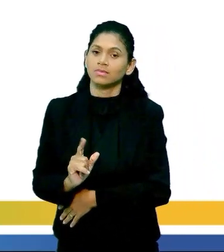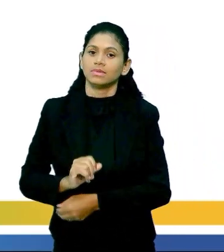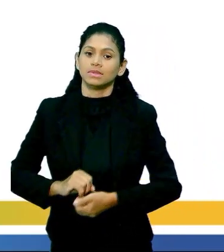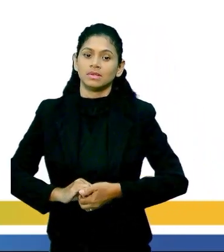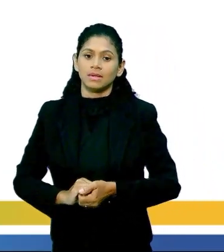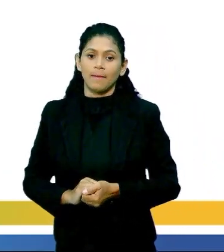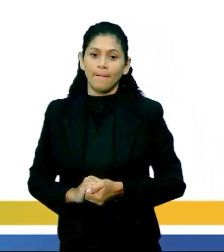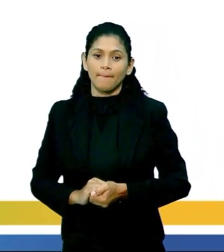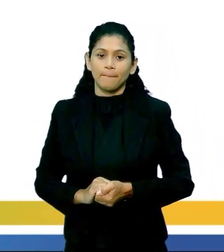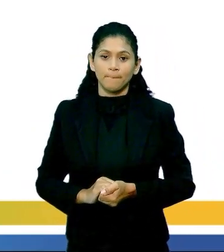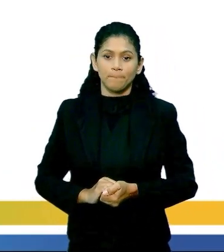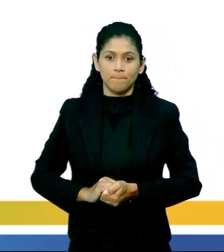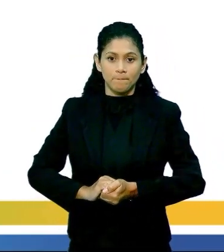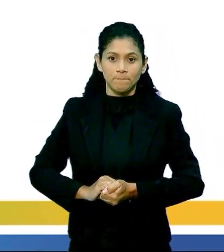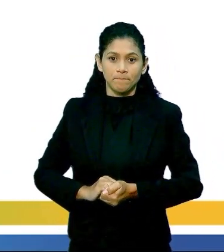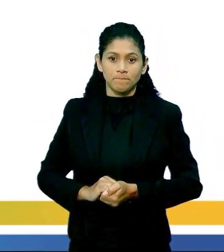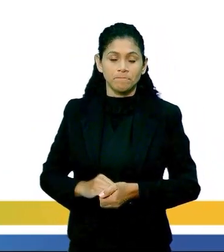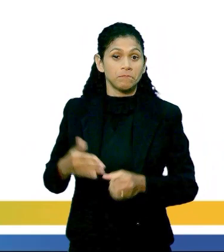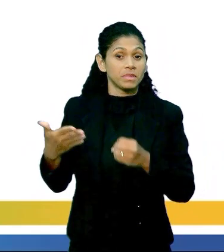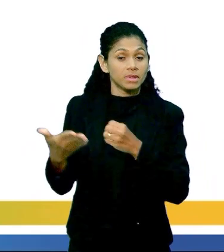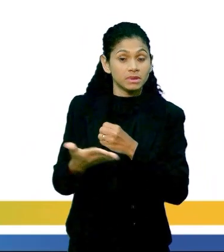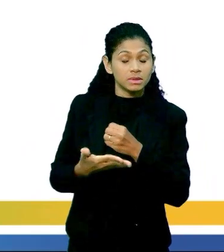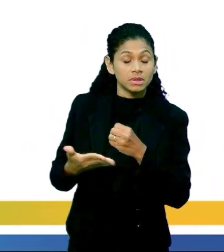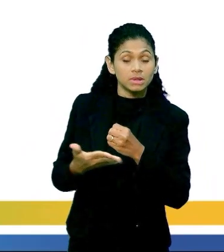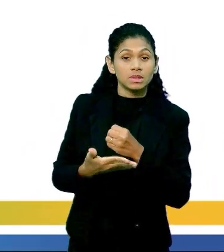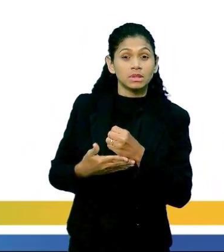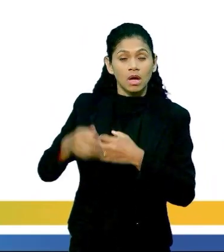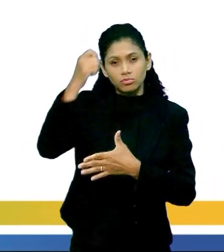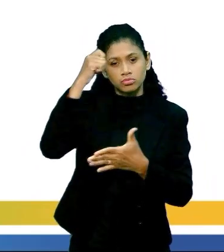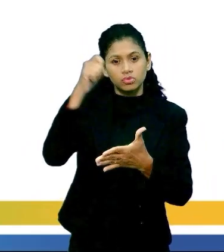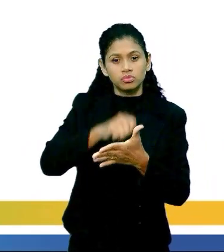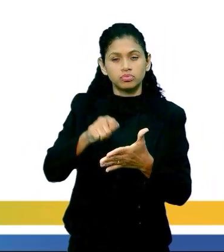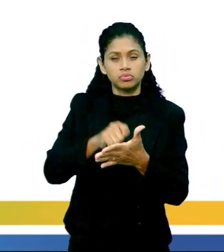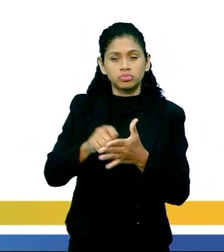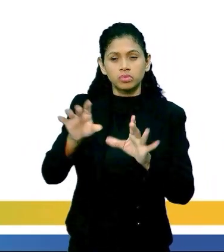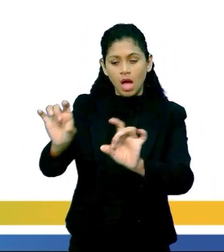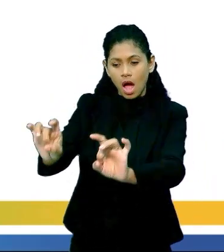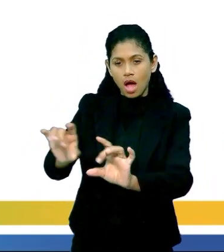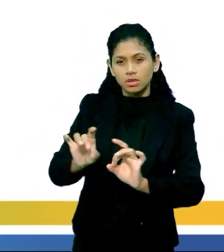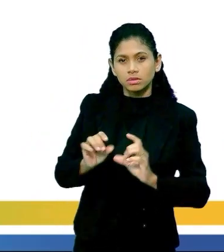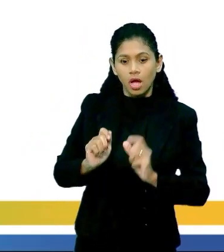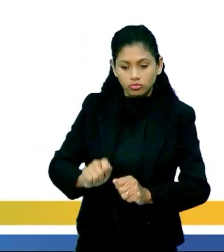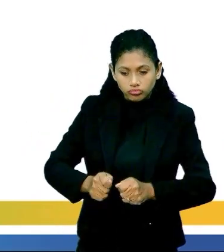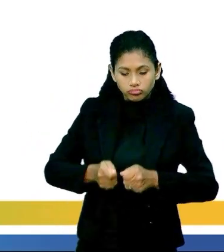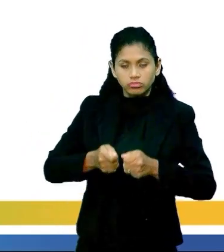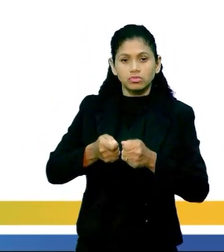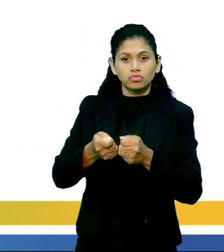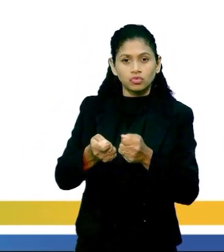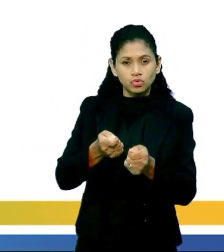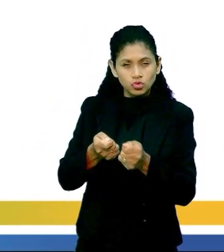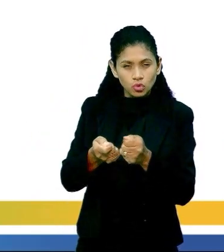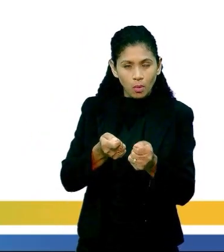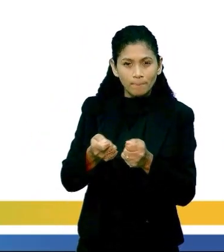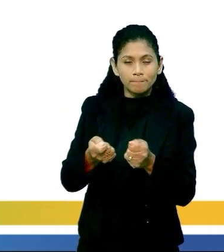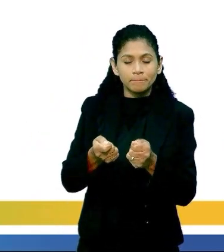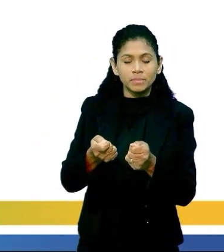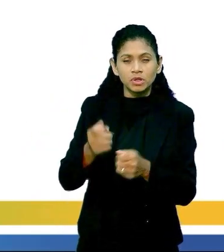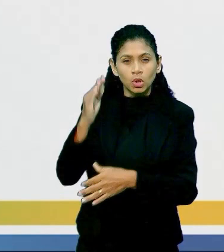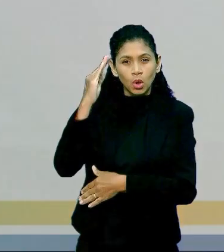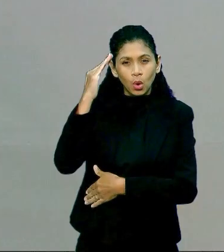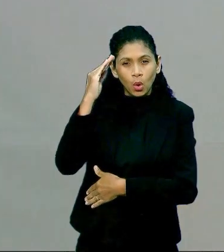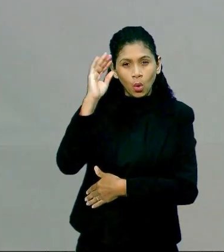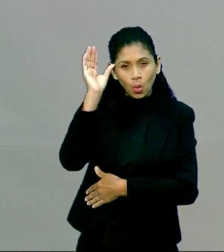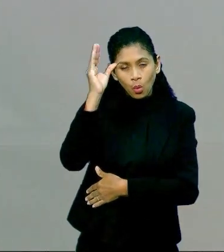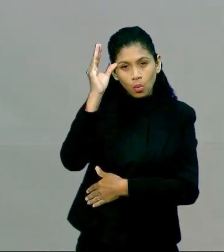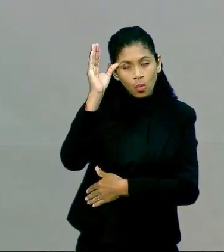direto para o comando, a abordagem dos autores, a técnica, o autodomínio e o conhecimento do bailarino estão a serviço